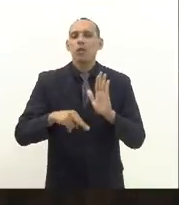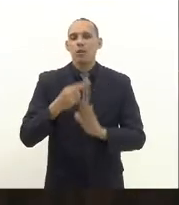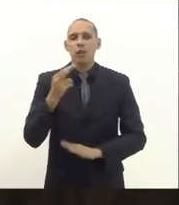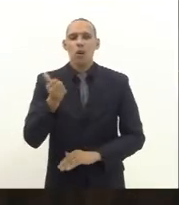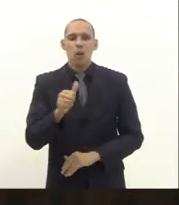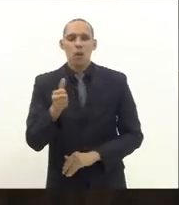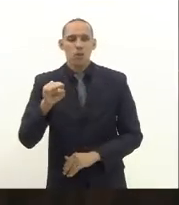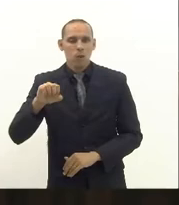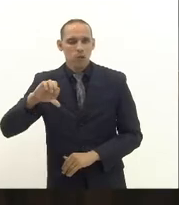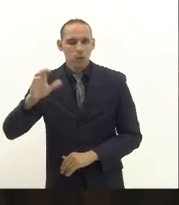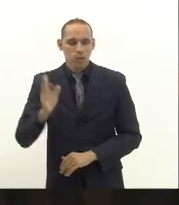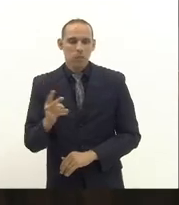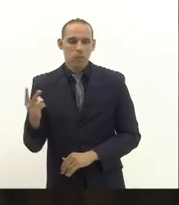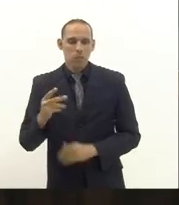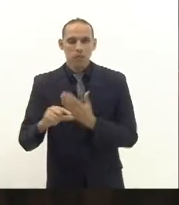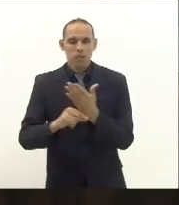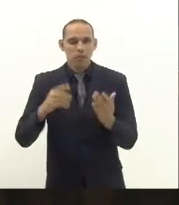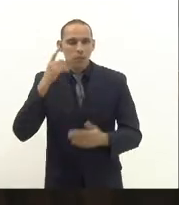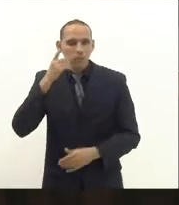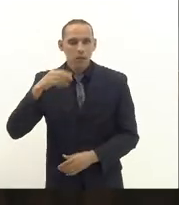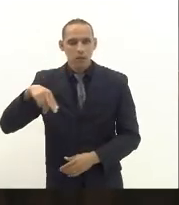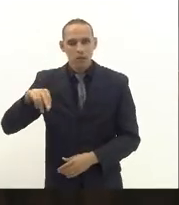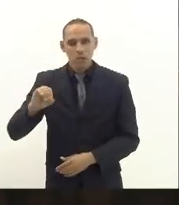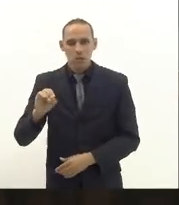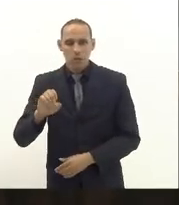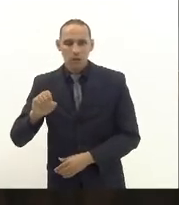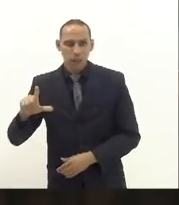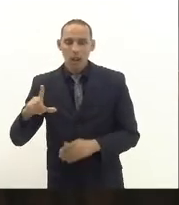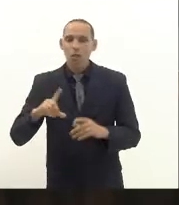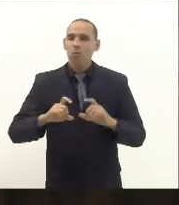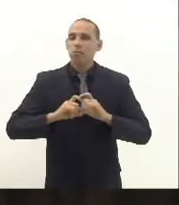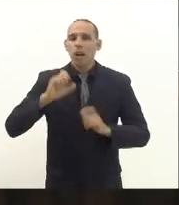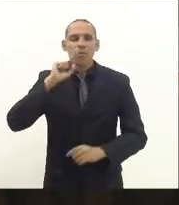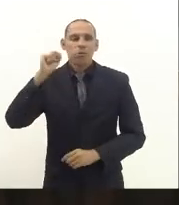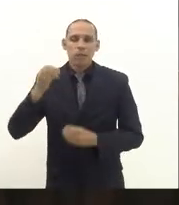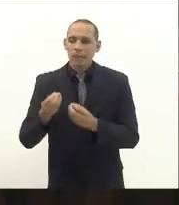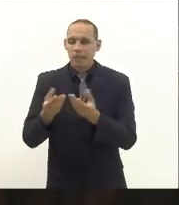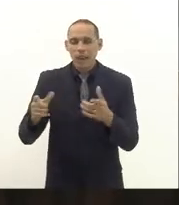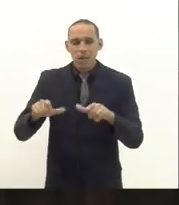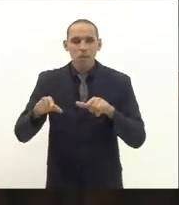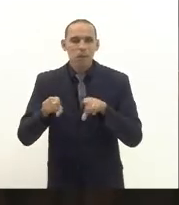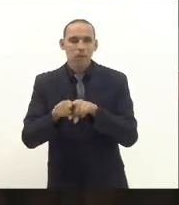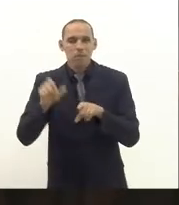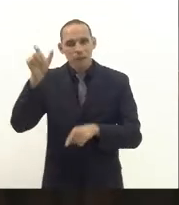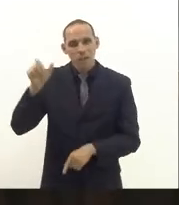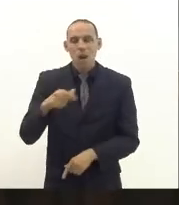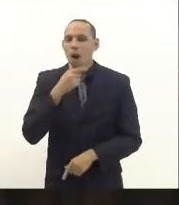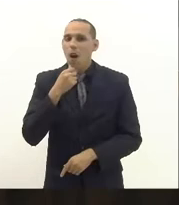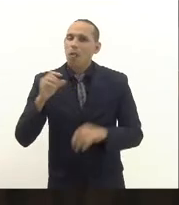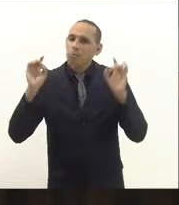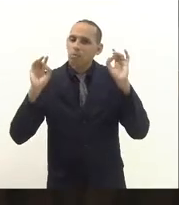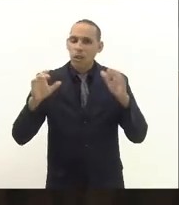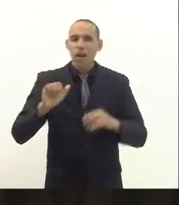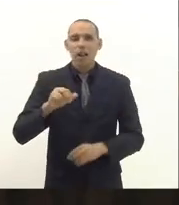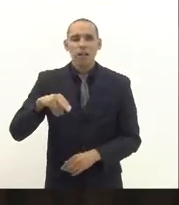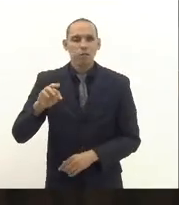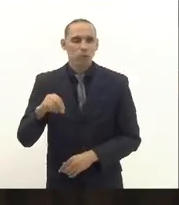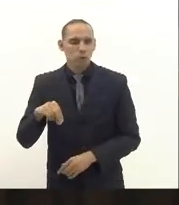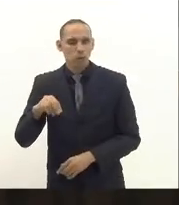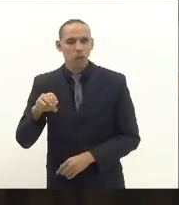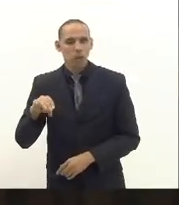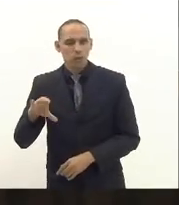1189 de 22 autoria Deputado Noel de Carvalho concede medalha Tiradentes e respectivo diploma ao justíssimo Senhor Antônio Carlos Costa